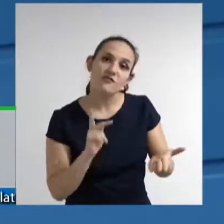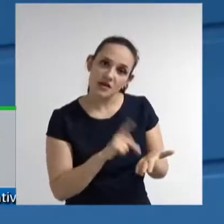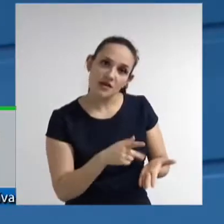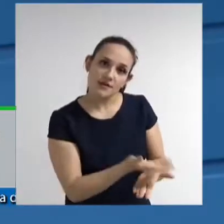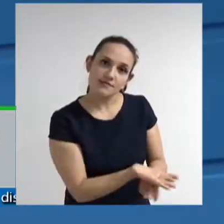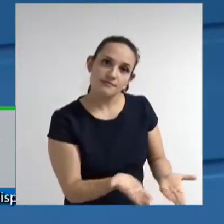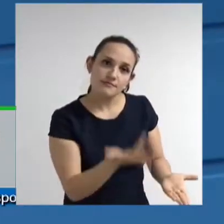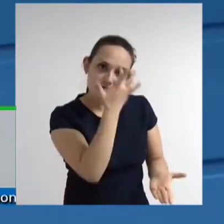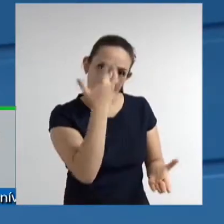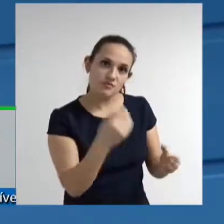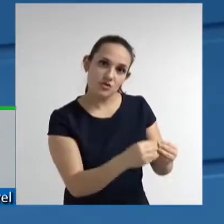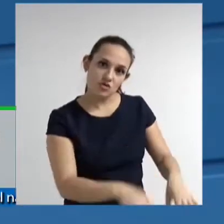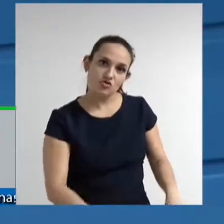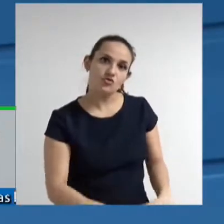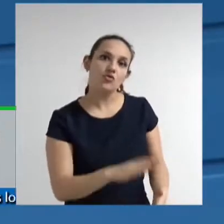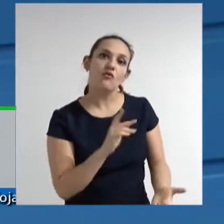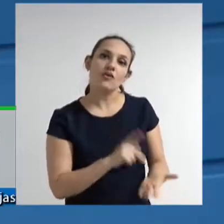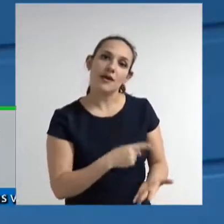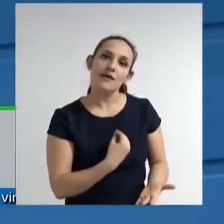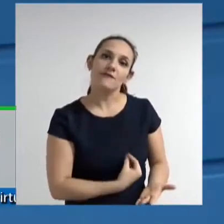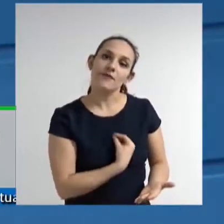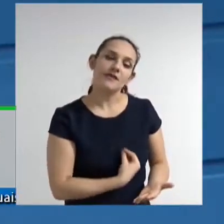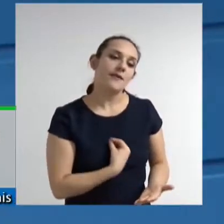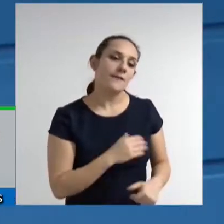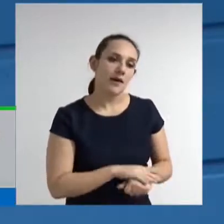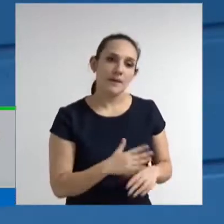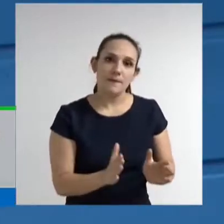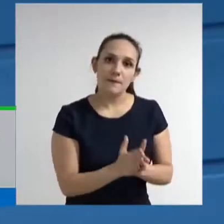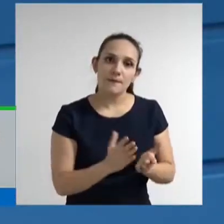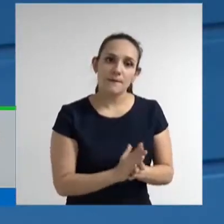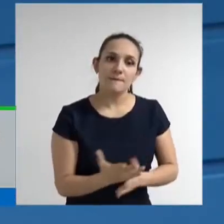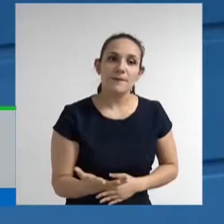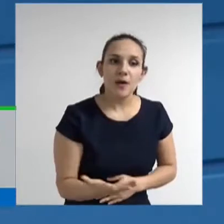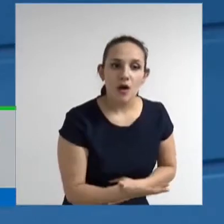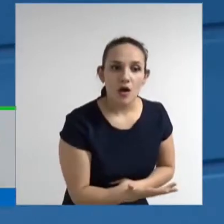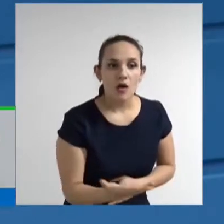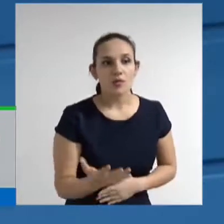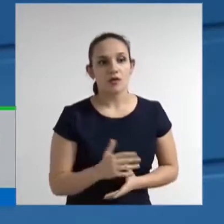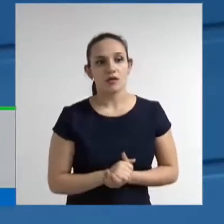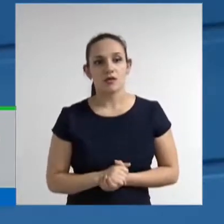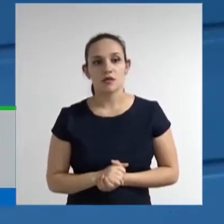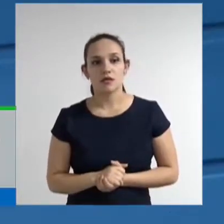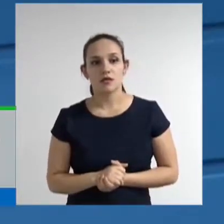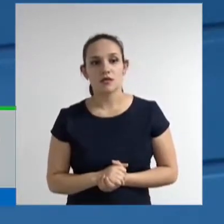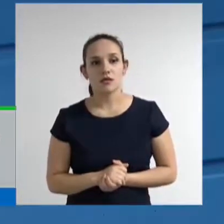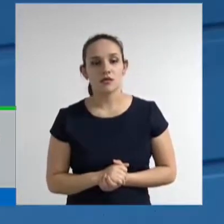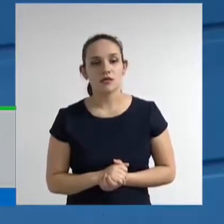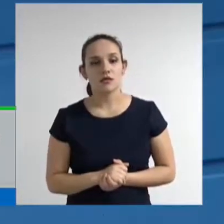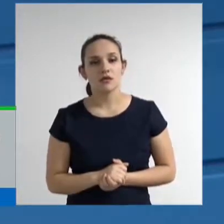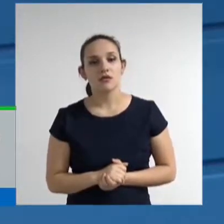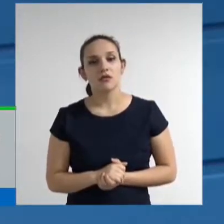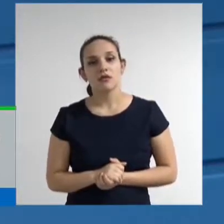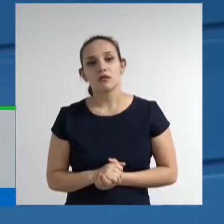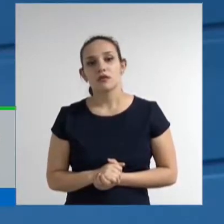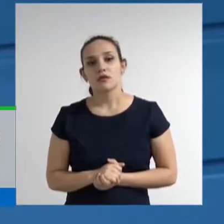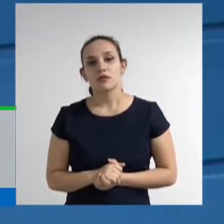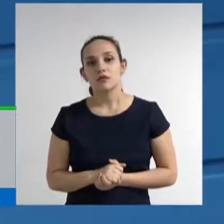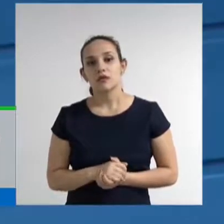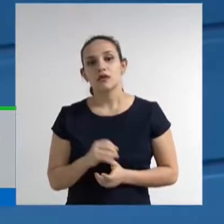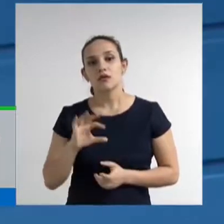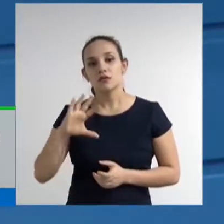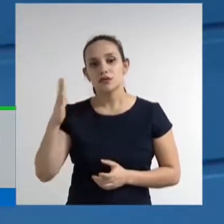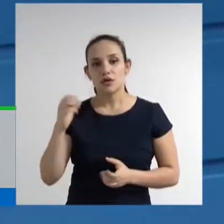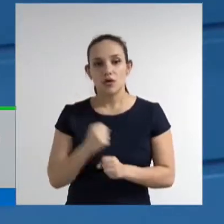atingidos, né, os mais carentes, né, aqueles que foram, na época, impactados, né, por essas obras